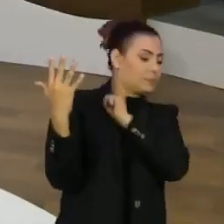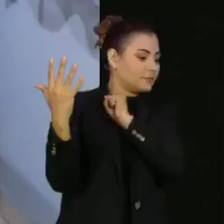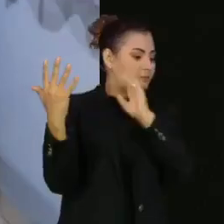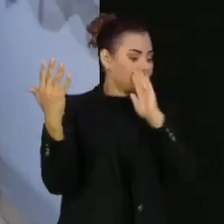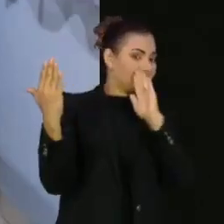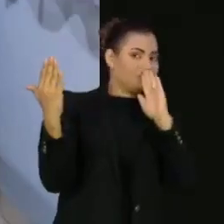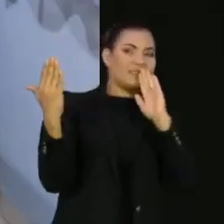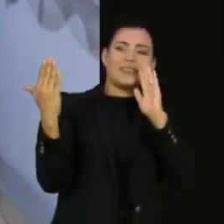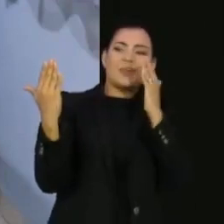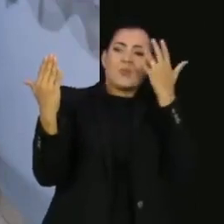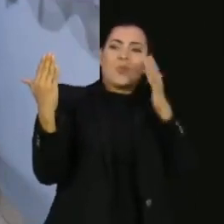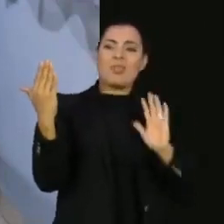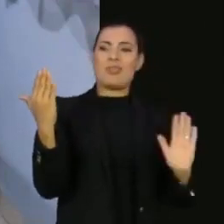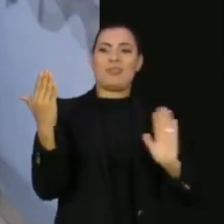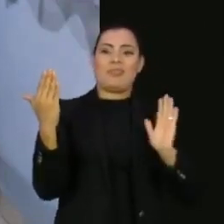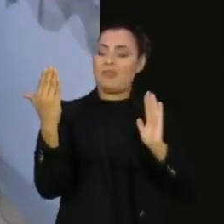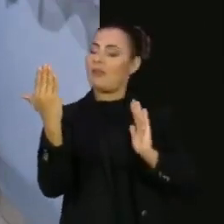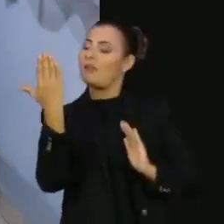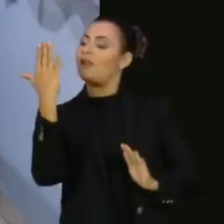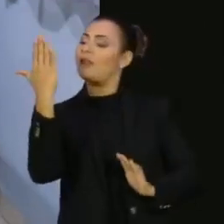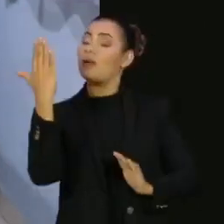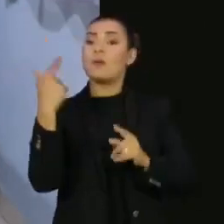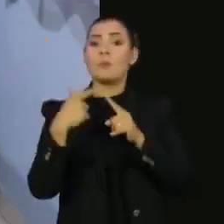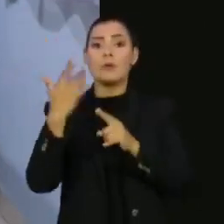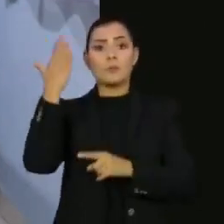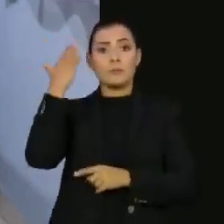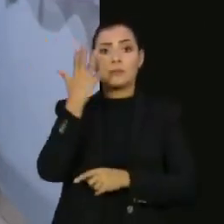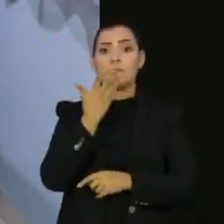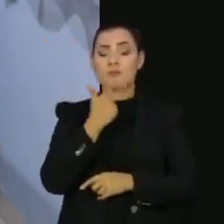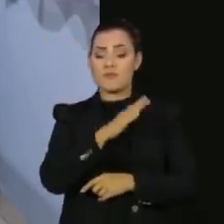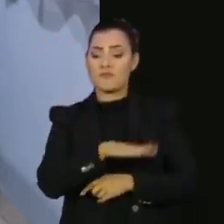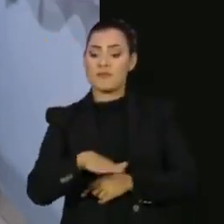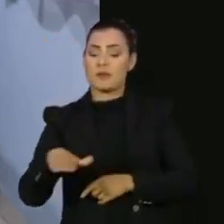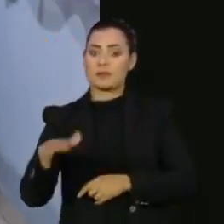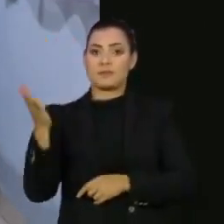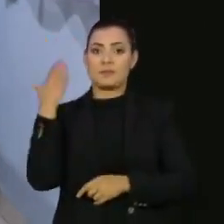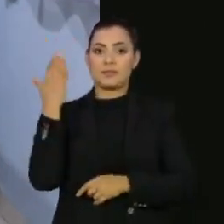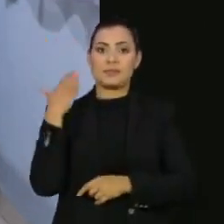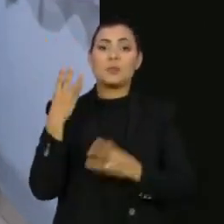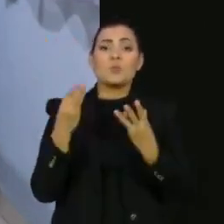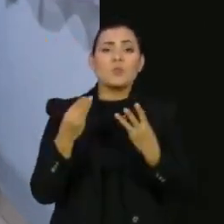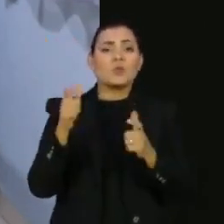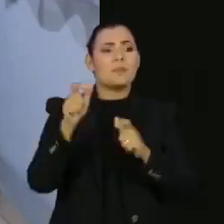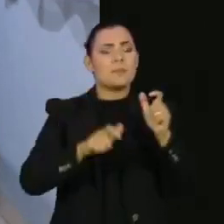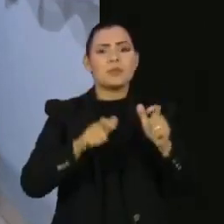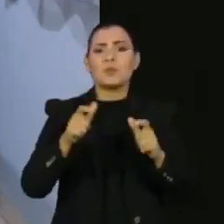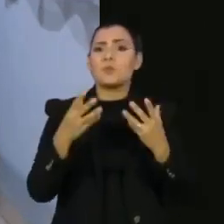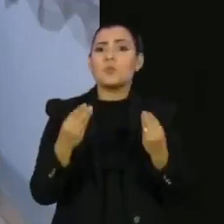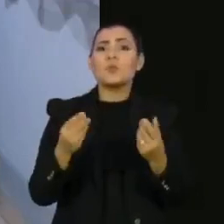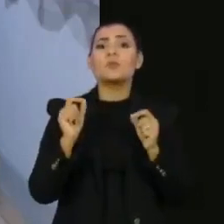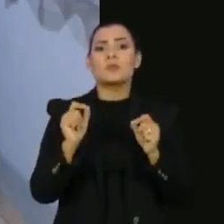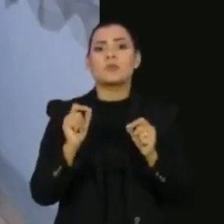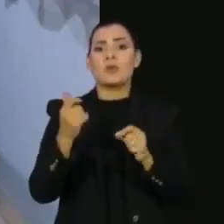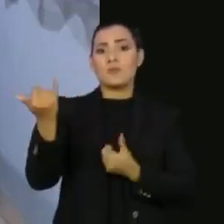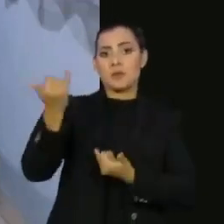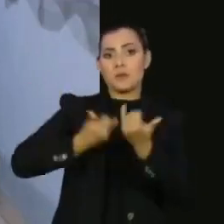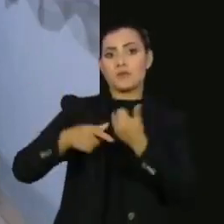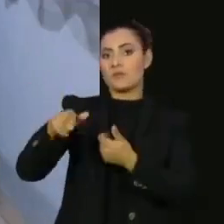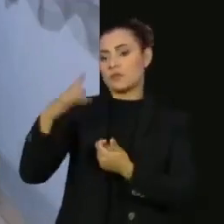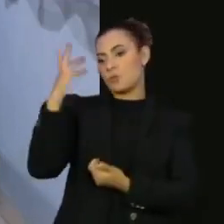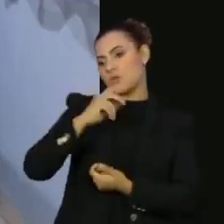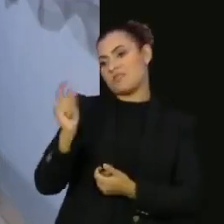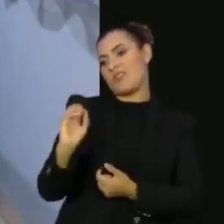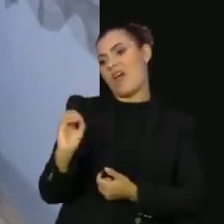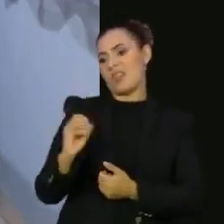espelho. Porque a minha infância, muita gente fazia questão de dizer que eu não era